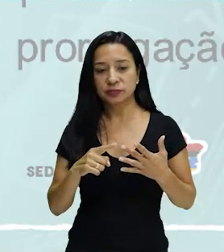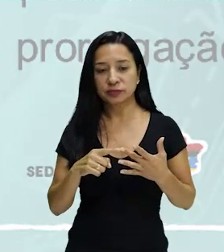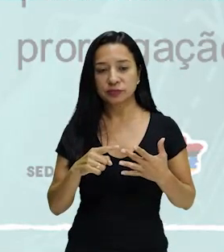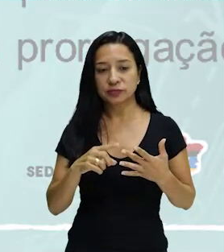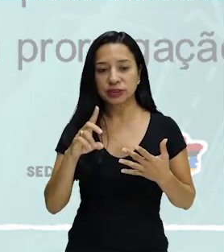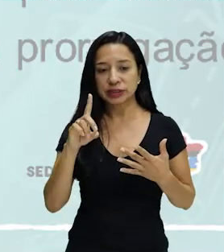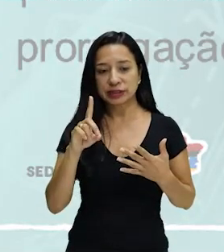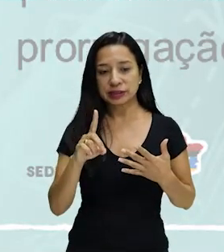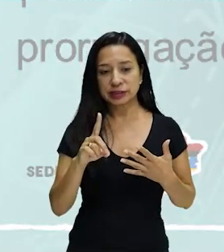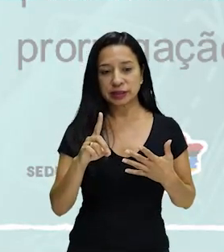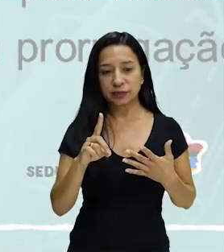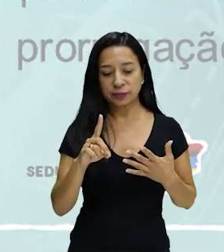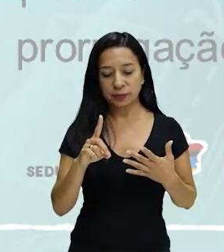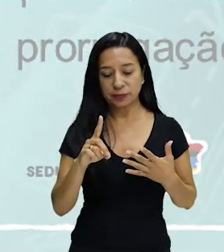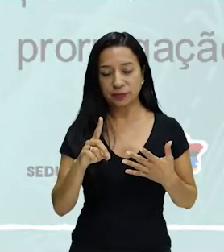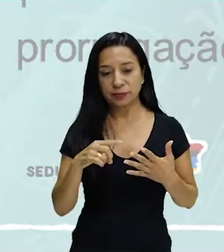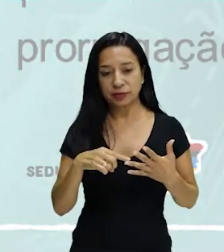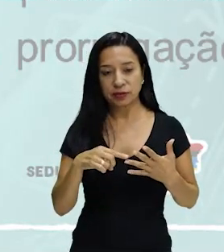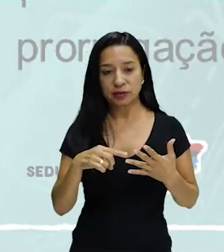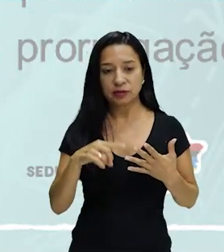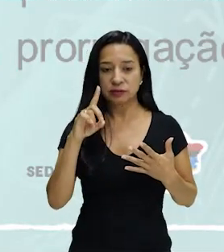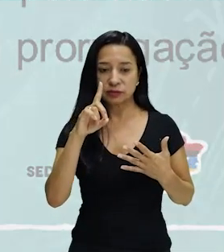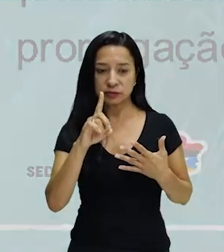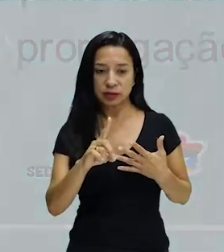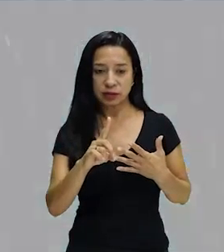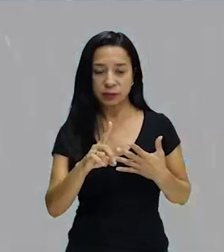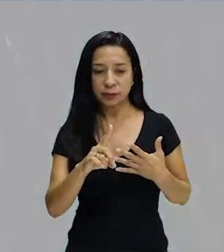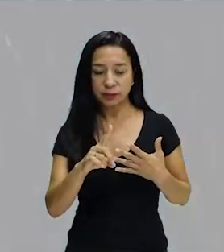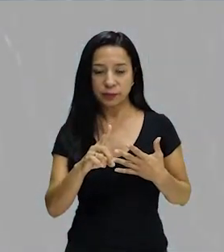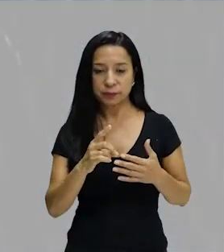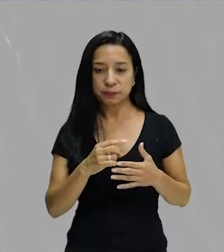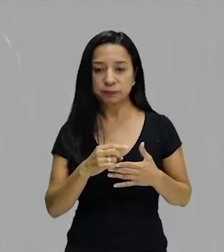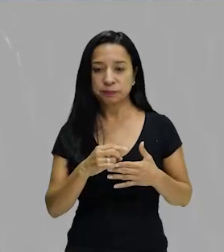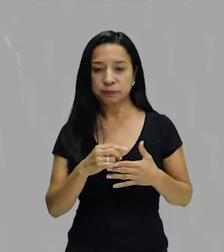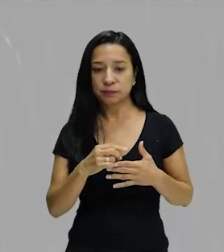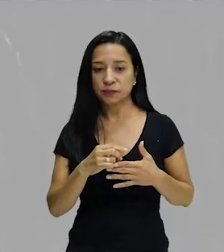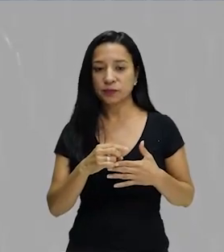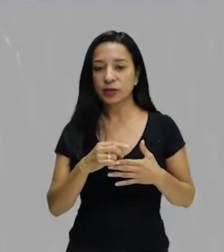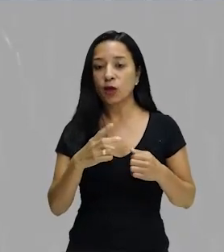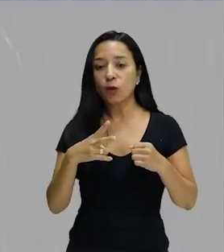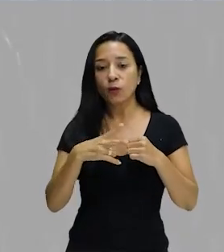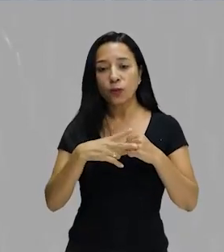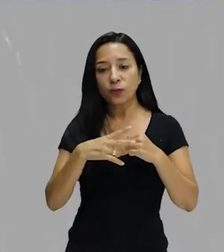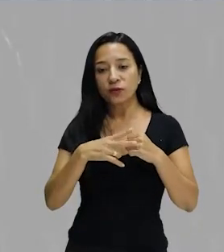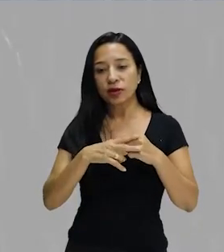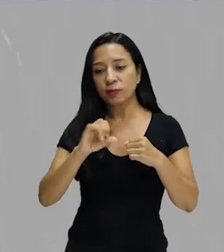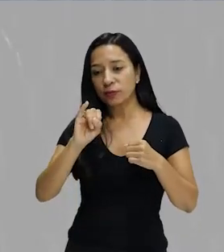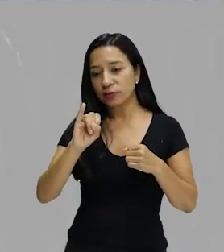Construir impérios a partir do nada implica em inovação e paixão. O verbo implicar tem